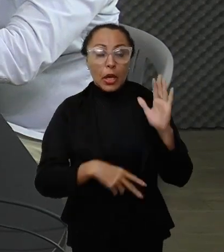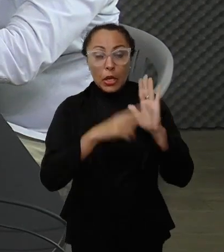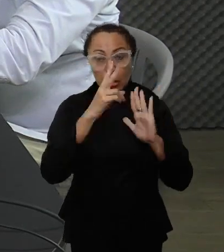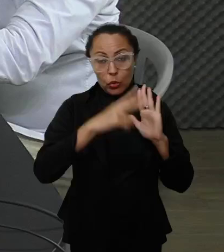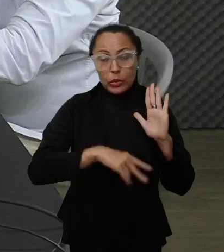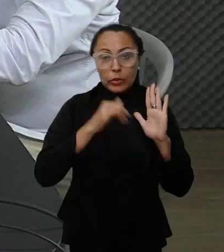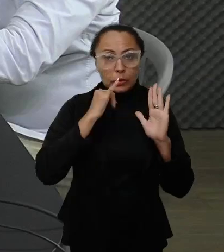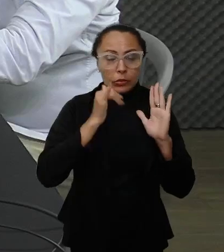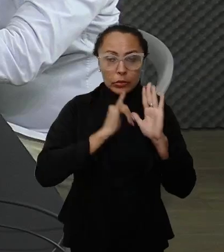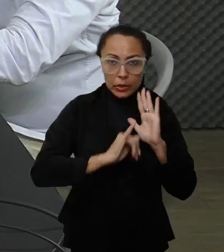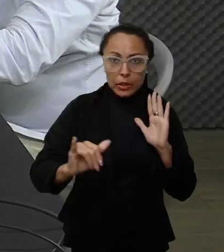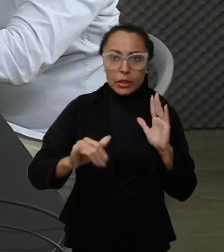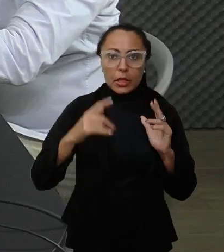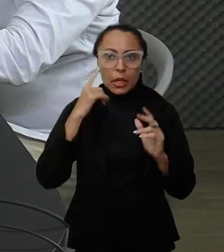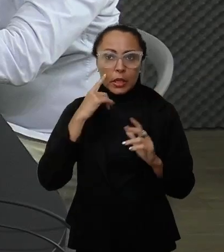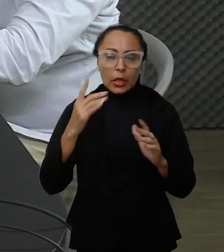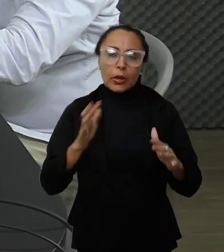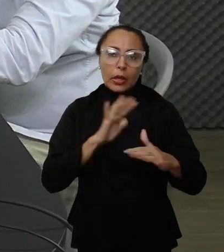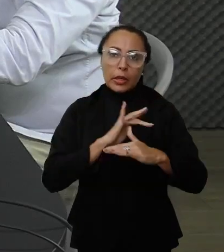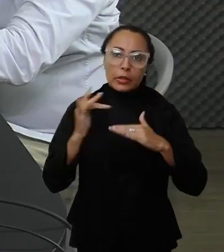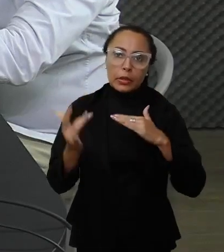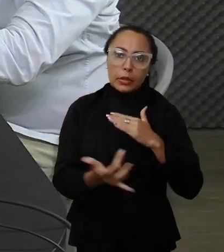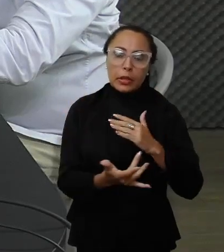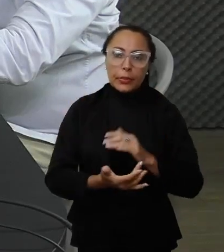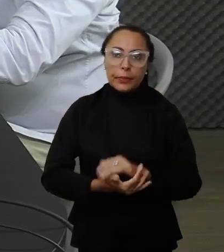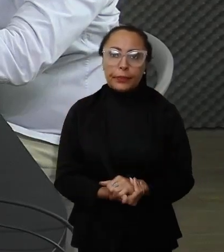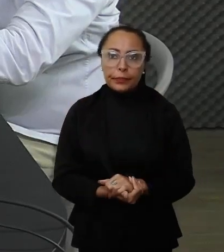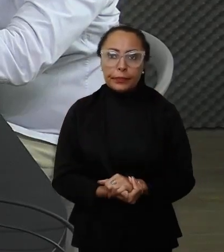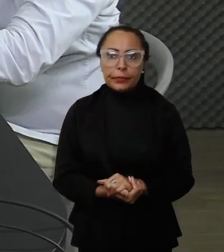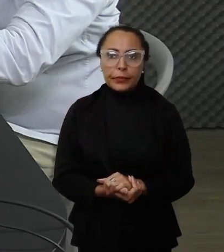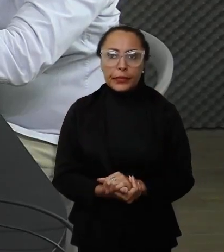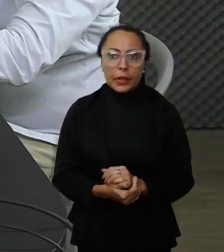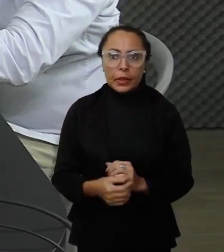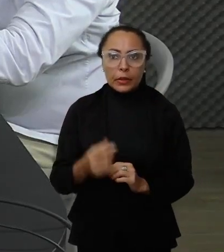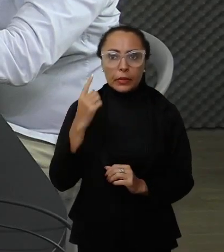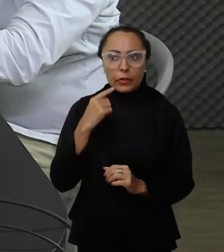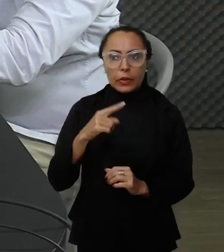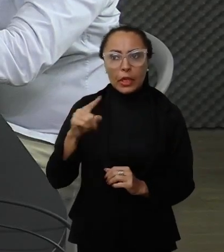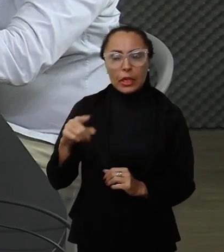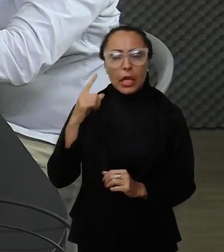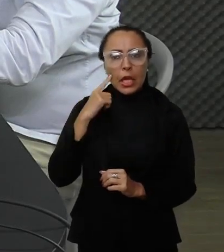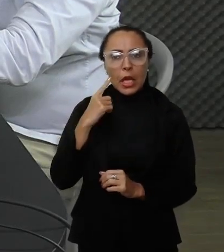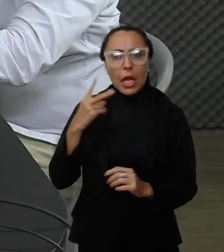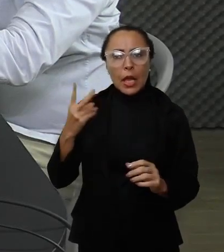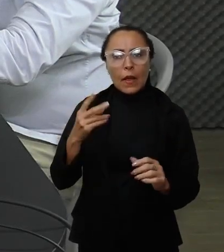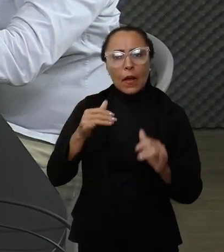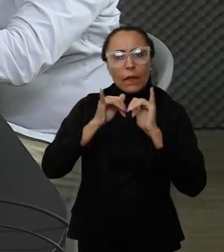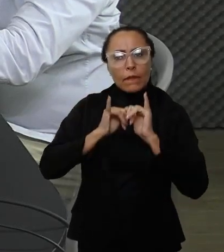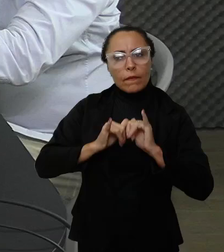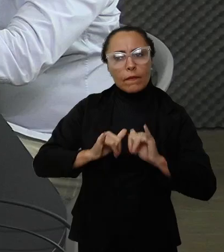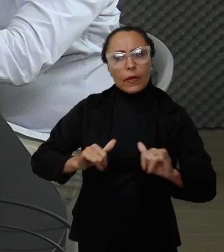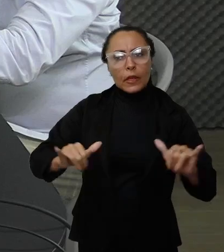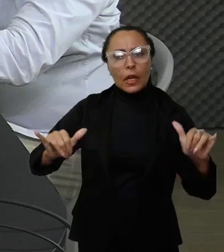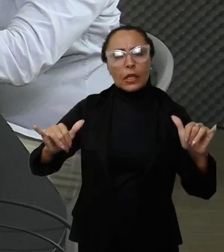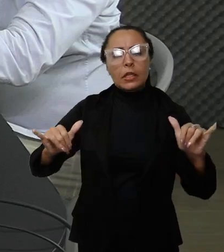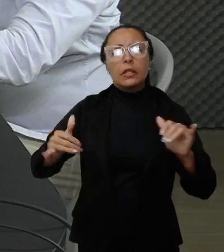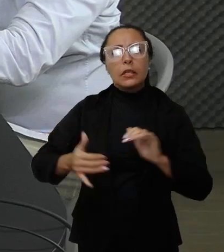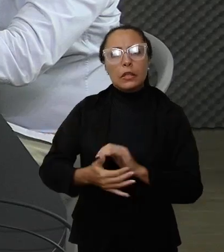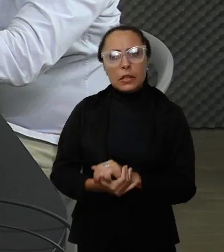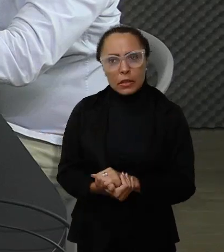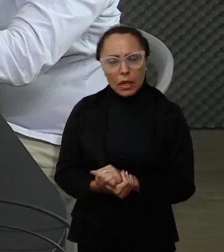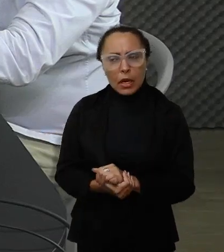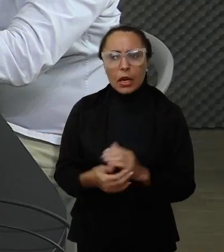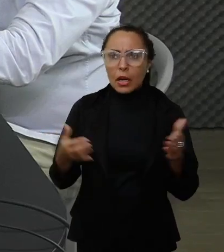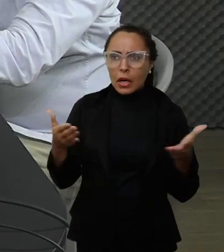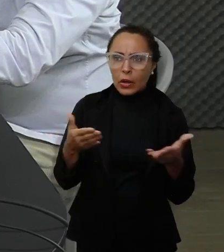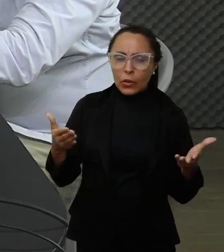notícia numa rede social e tinha assim, fulano de tal viraliza, não sei. Eu disse, a notícia